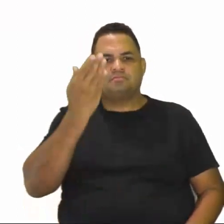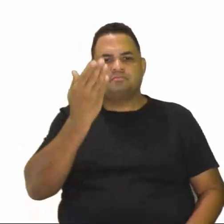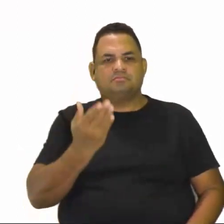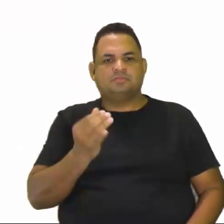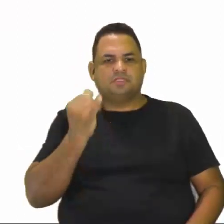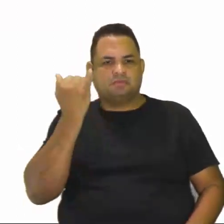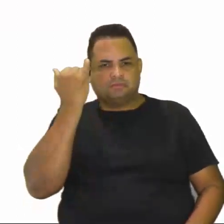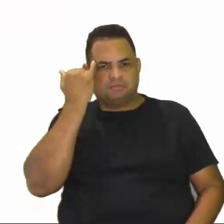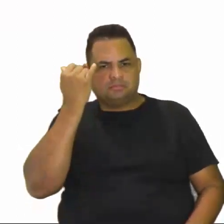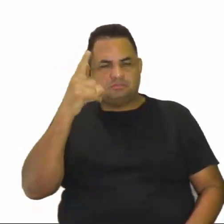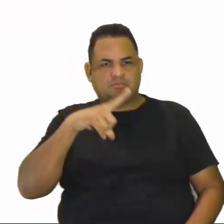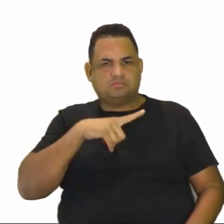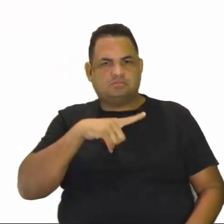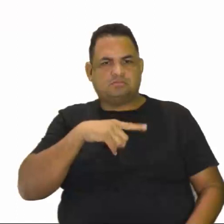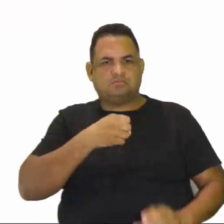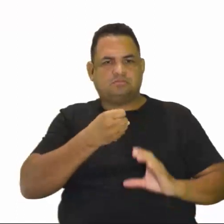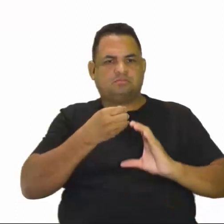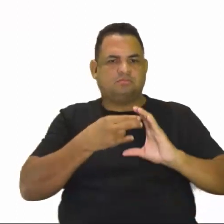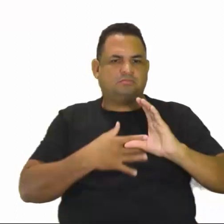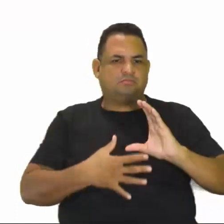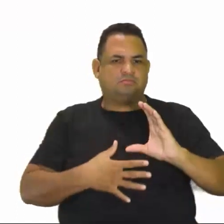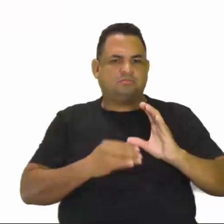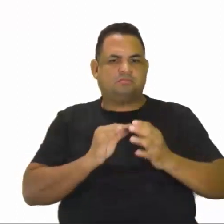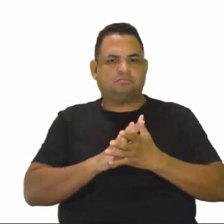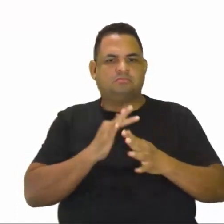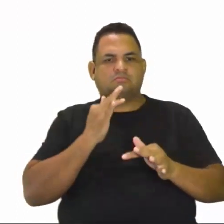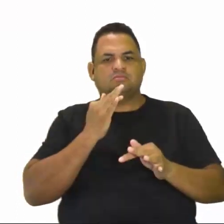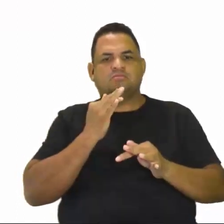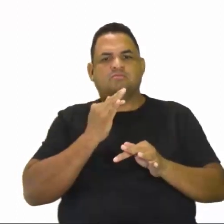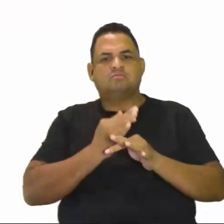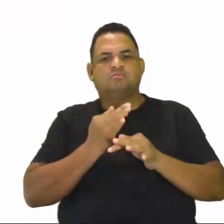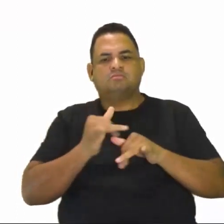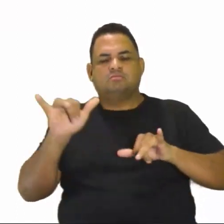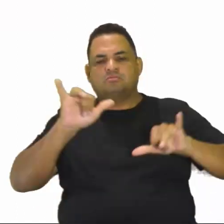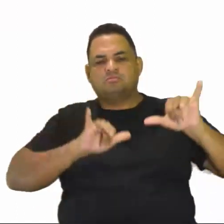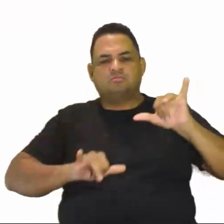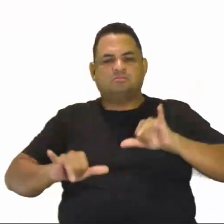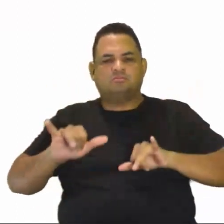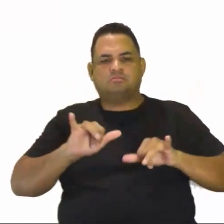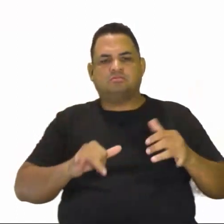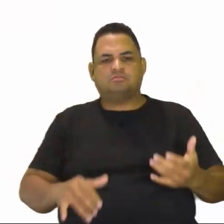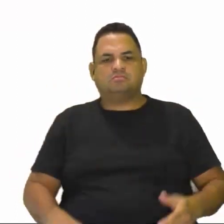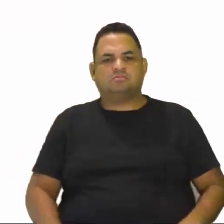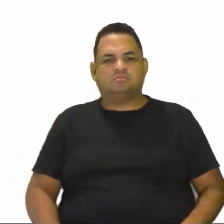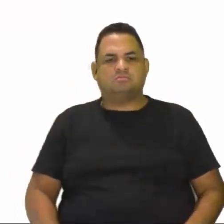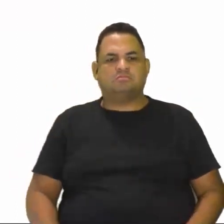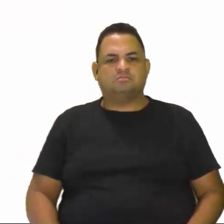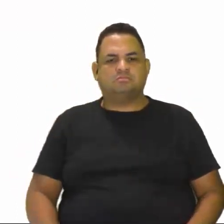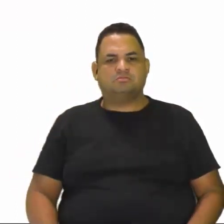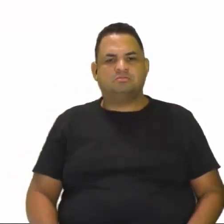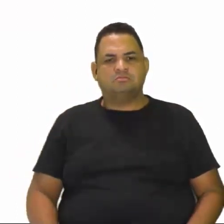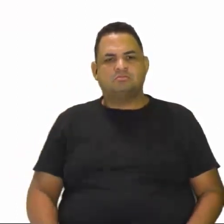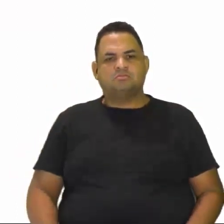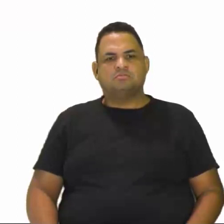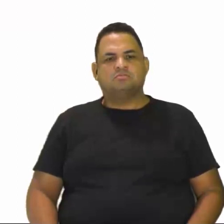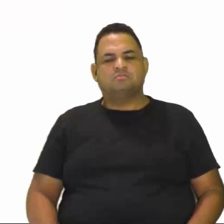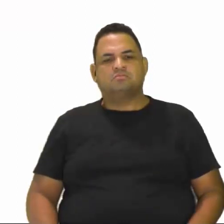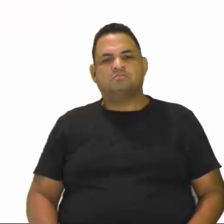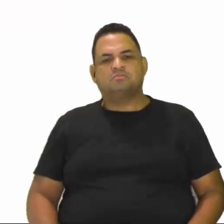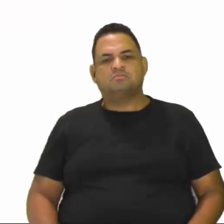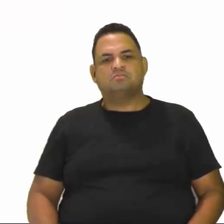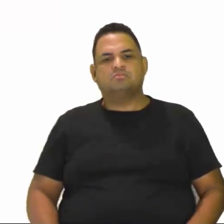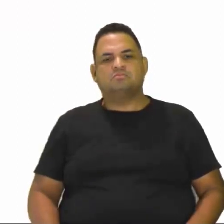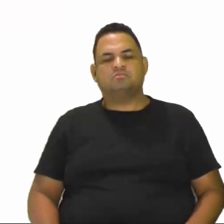essas informações nós temos as características físico-químicas dessa água e a